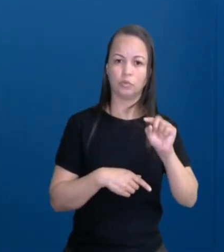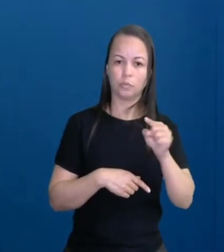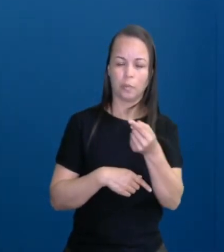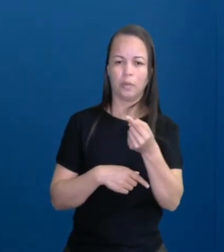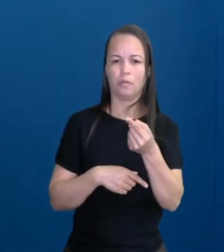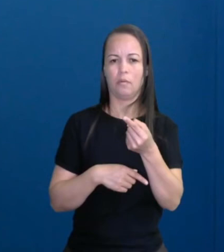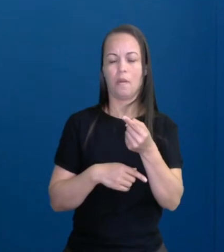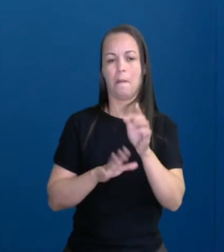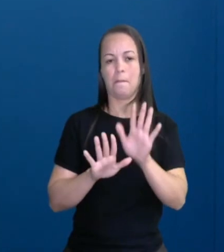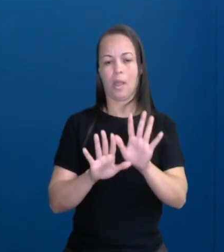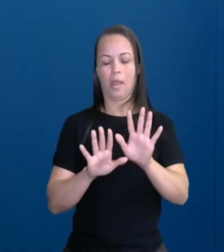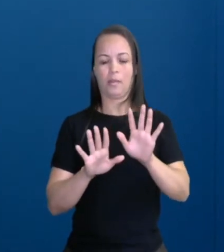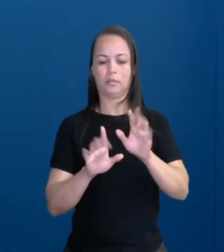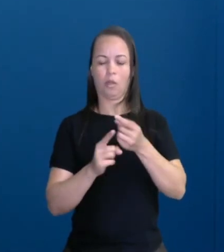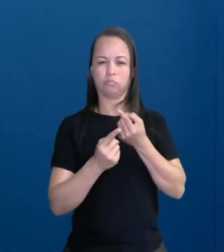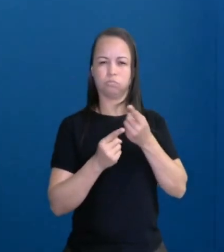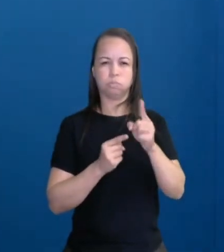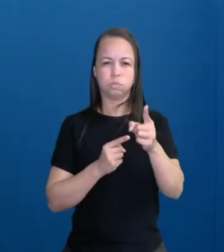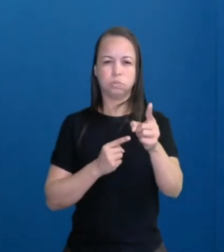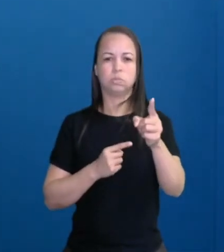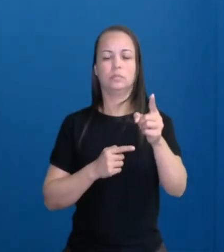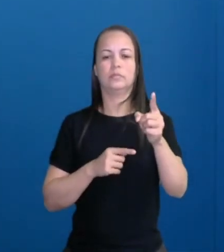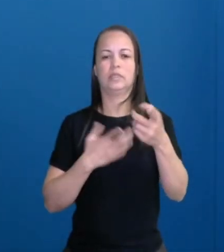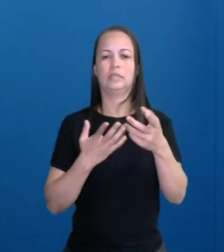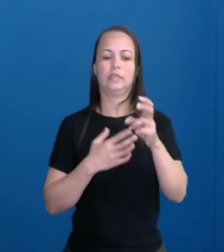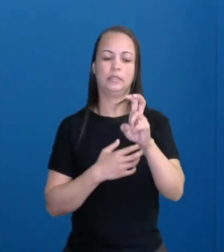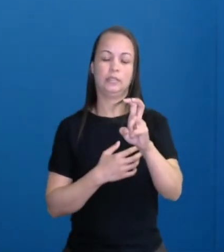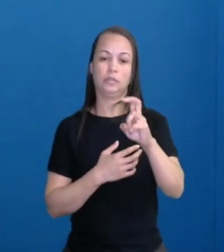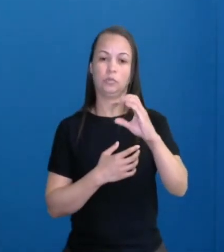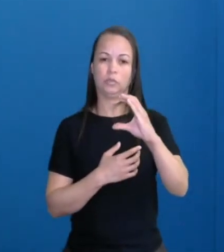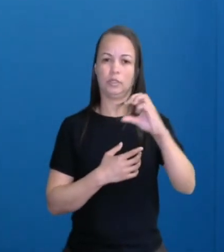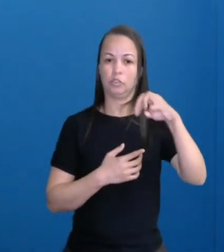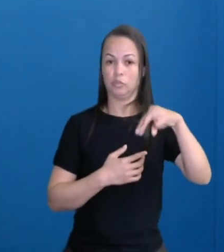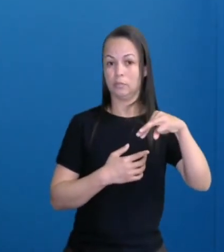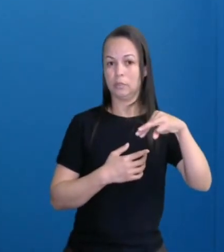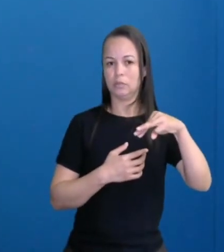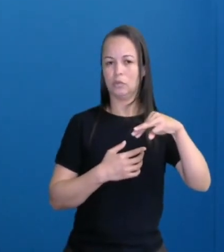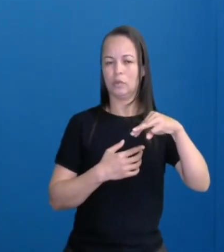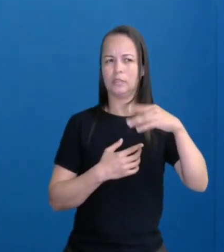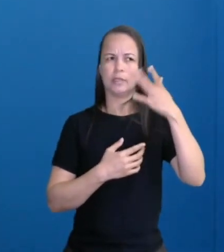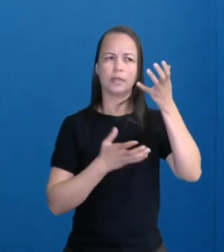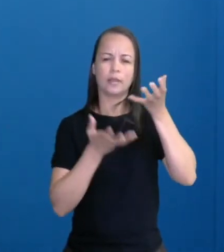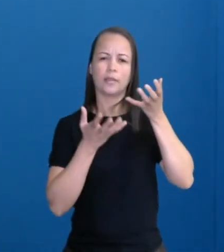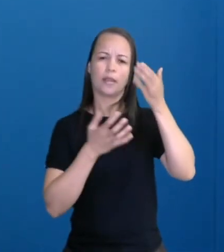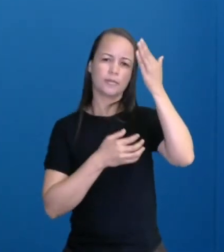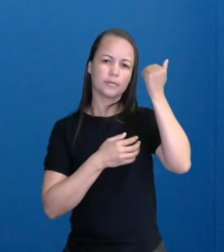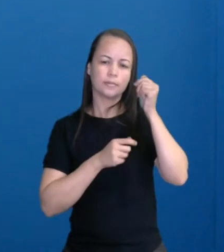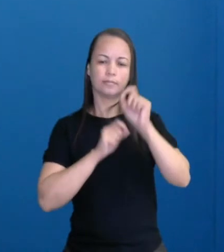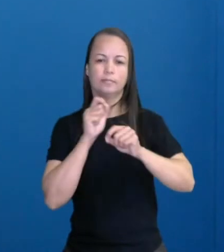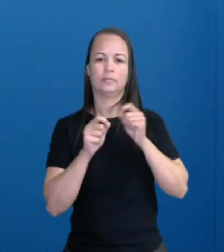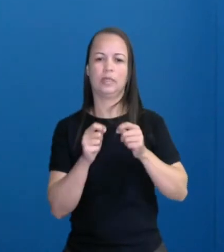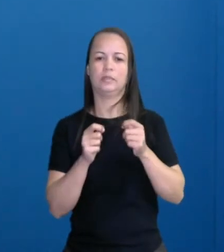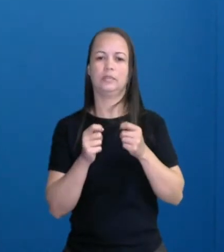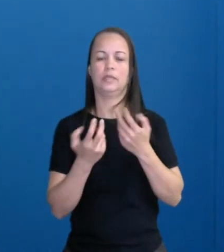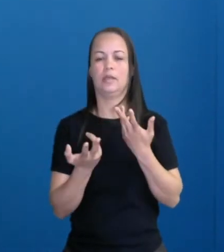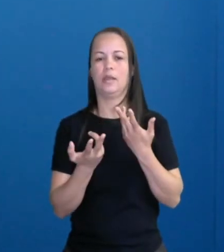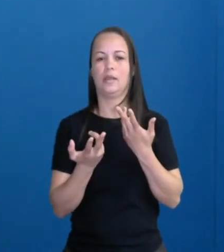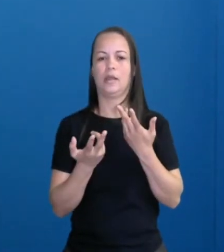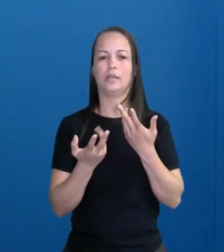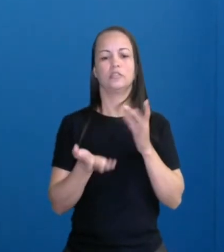distância no desenho foi dada, ó, de 5 centímetros. A gente está querendo saber essa distância real. Então, aqui está a nossa